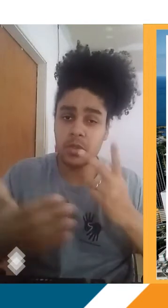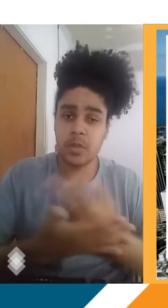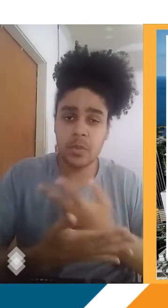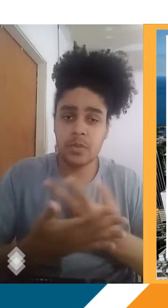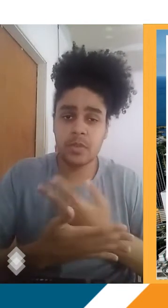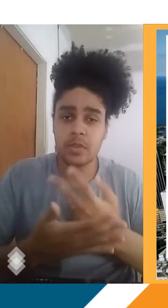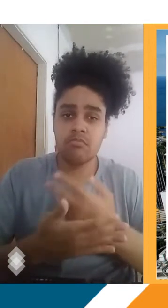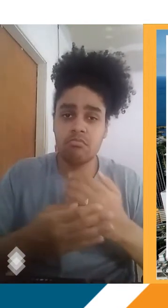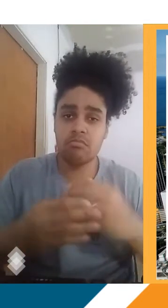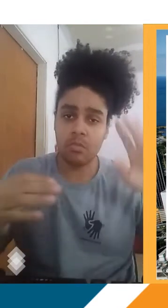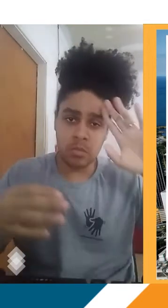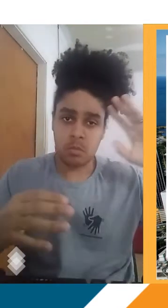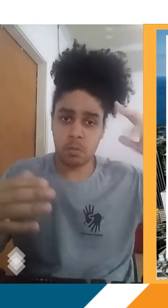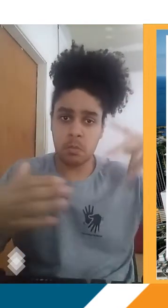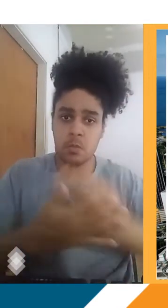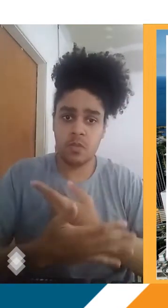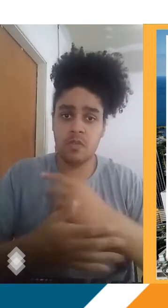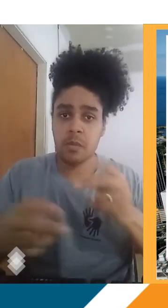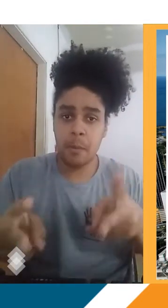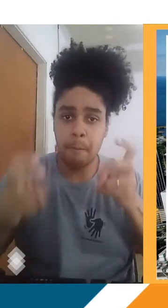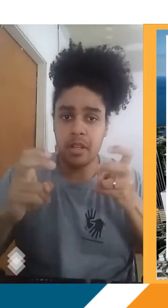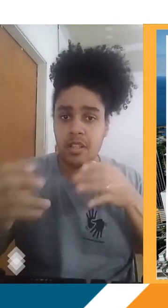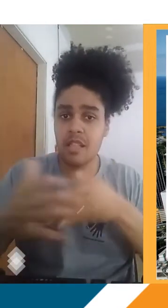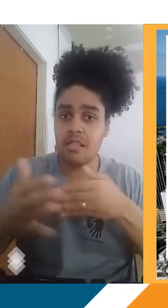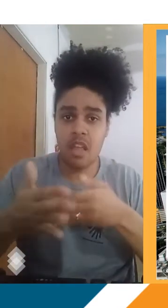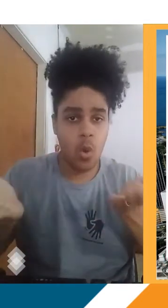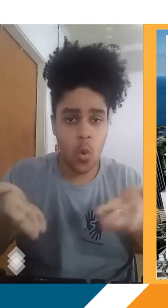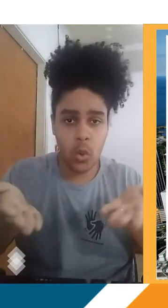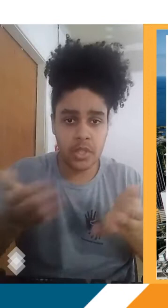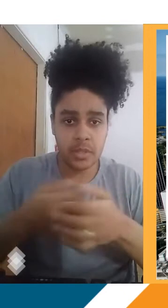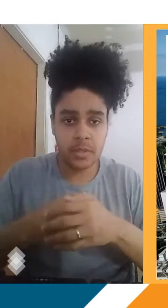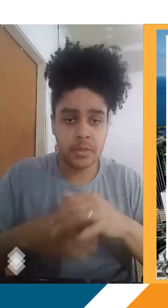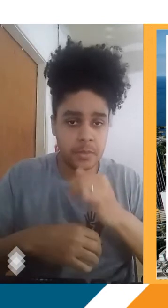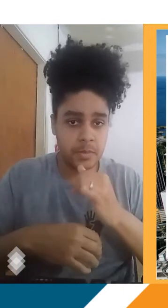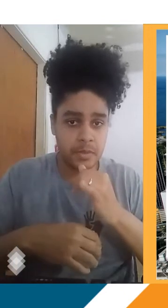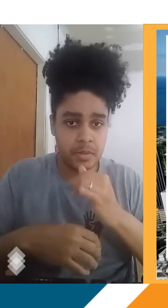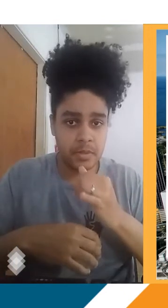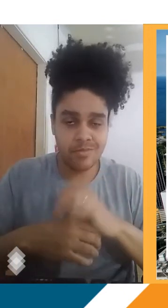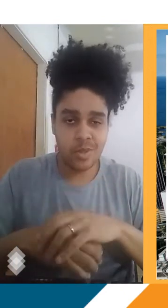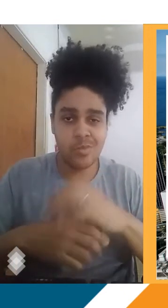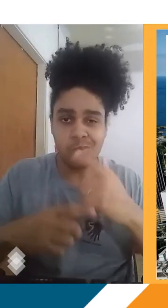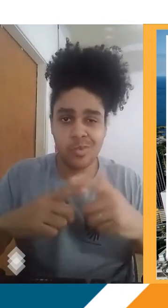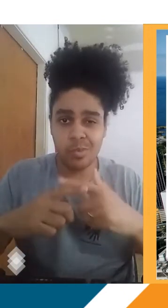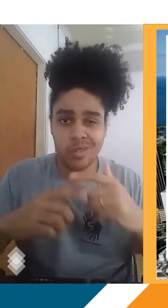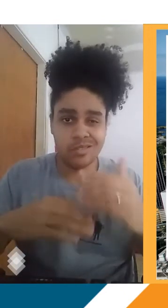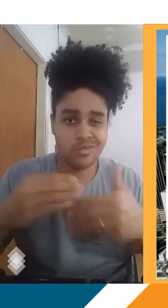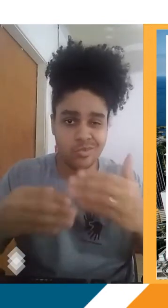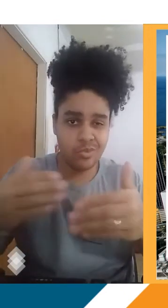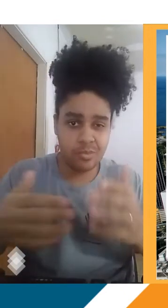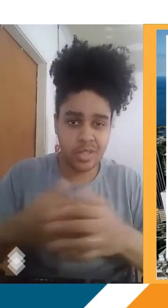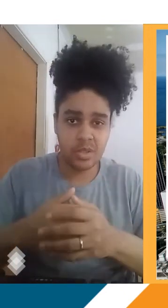exemplo, ocasionar consequências que serão perceptíveis até os dias de hoje, como uma deficiência